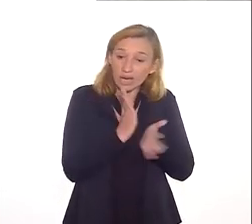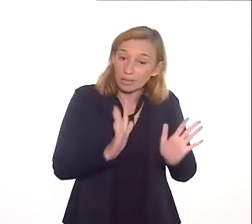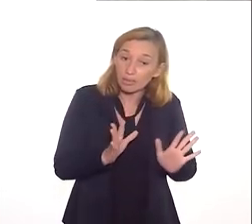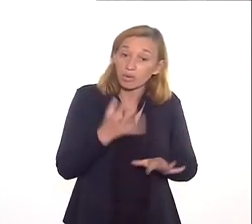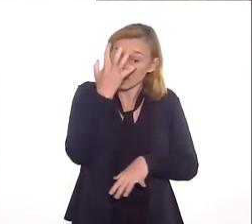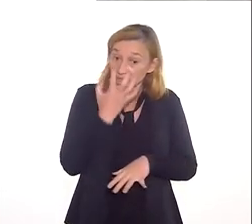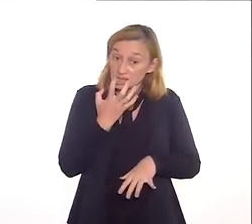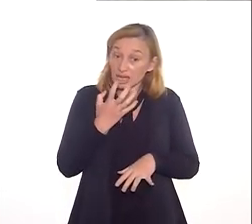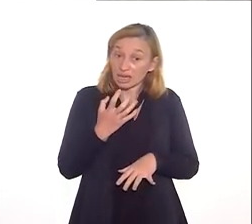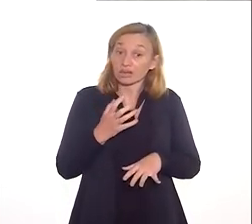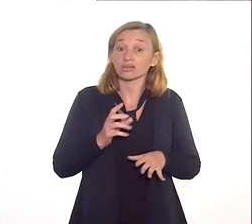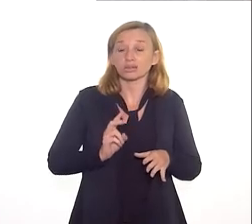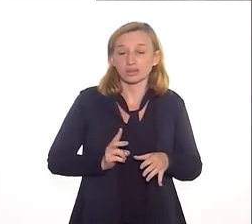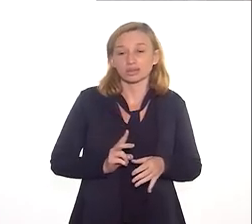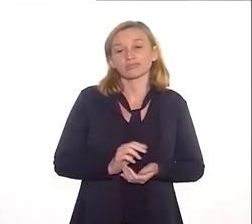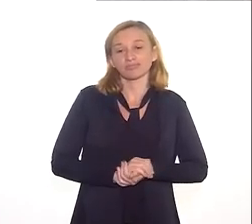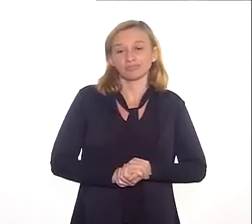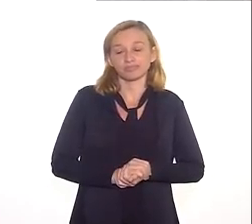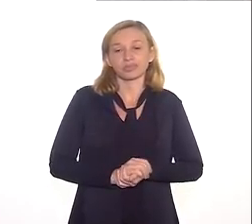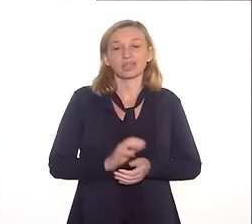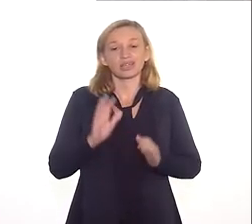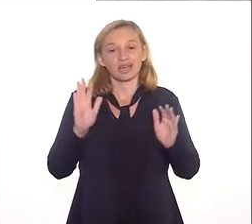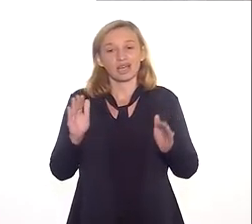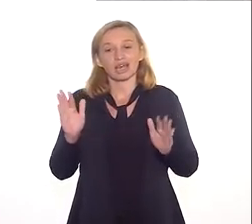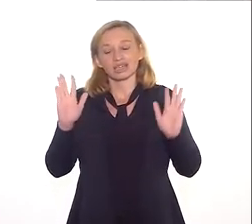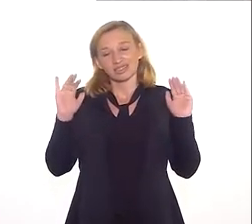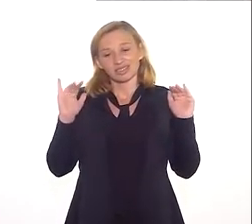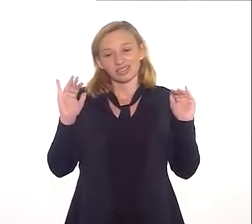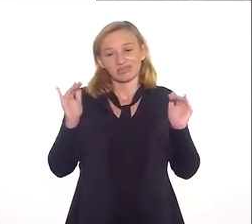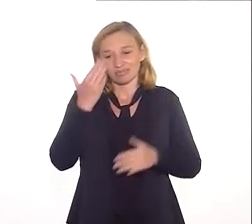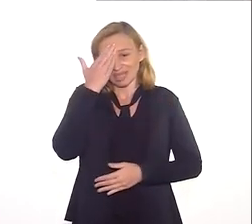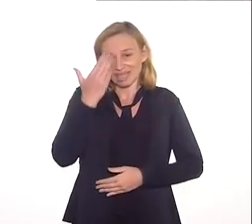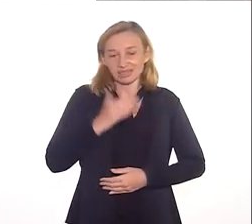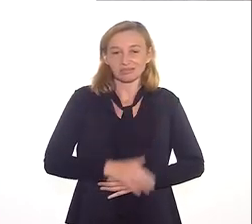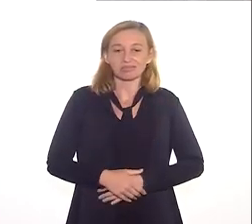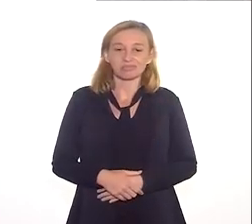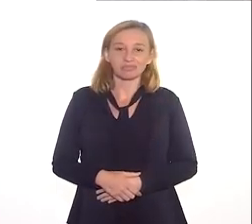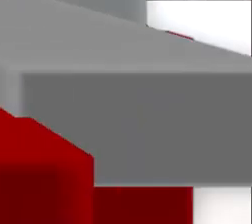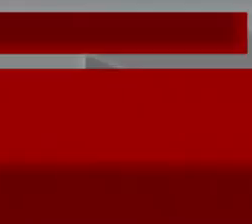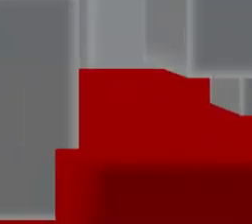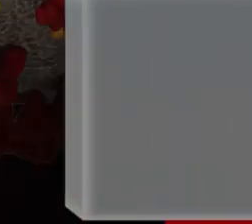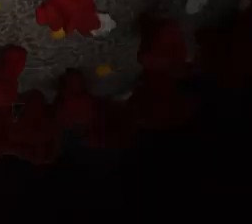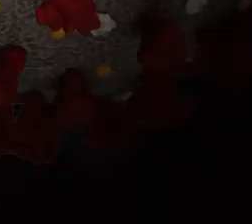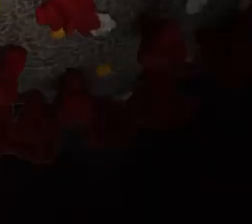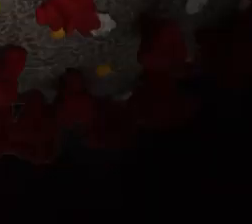muito grave. A gente segue aqui acompanhando e trazendo as informações. Até a próxima. Obrigada.